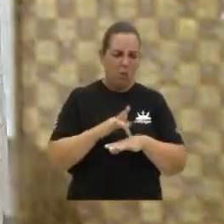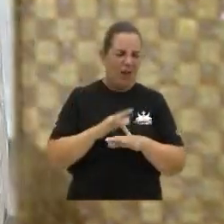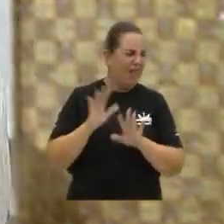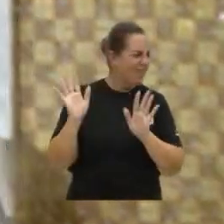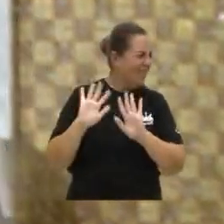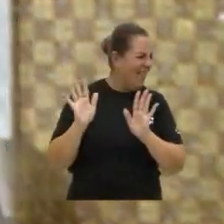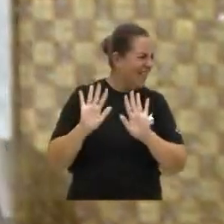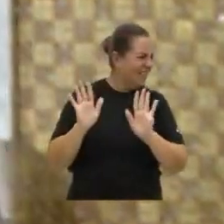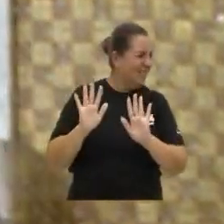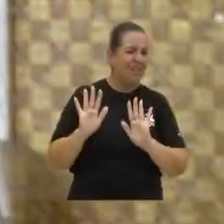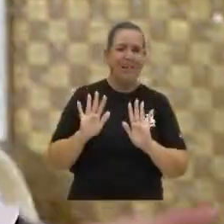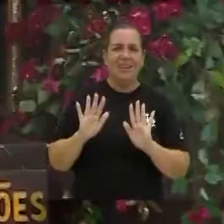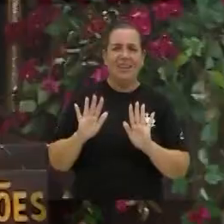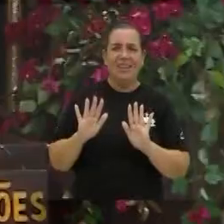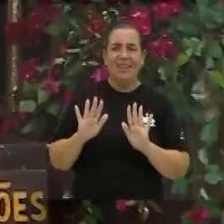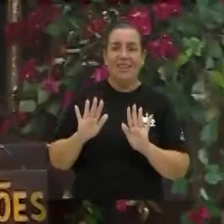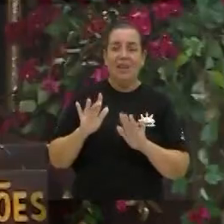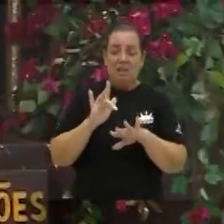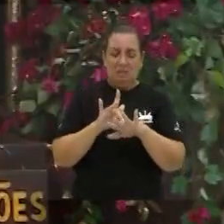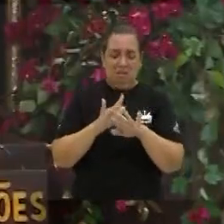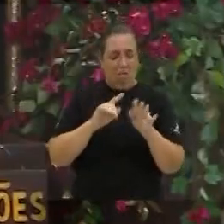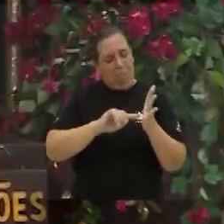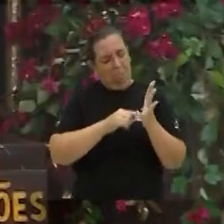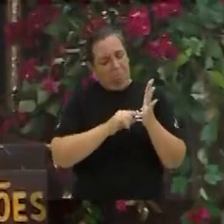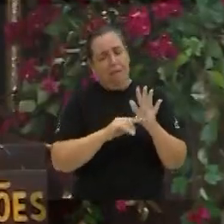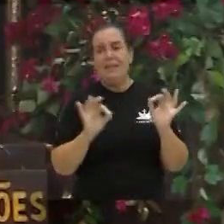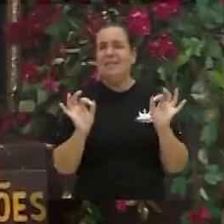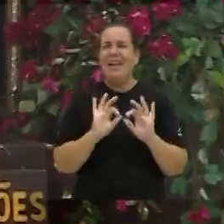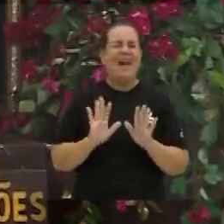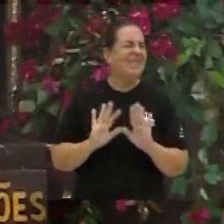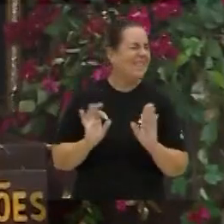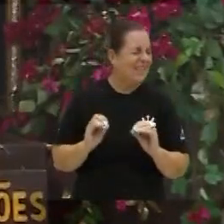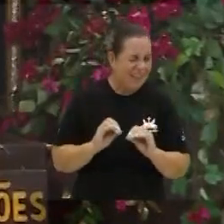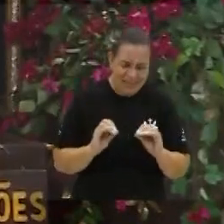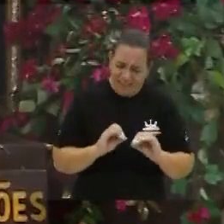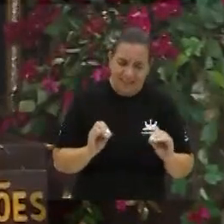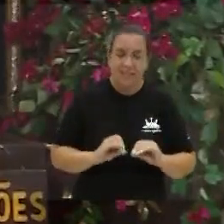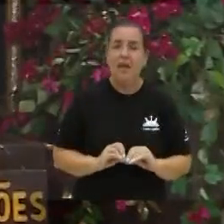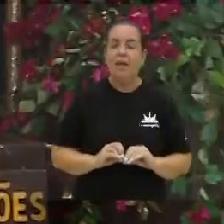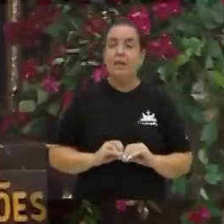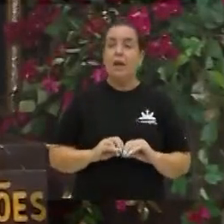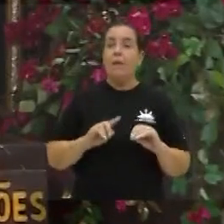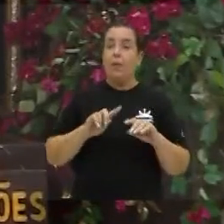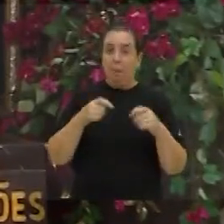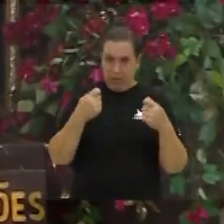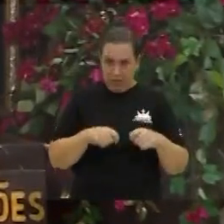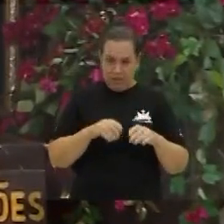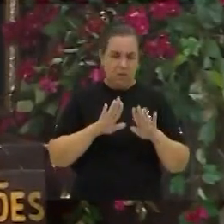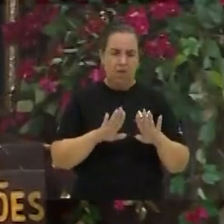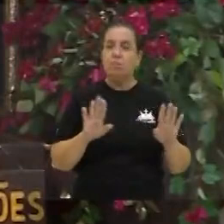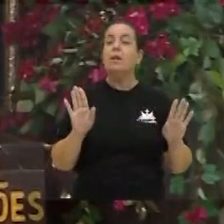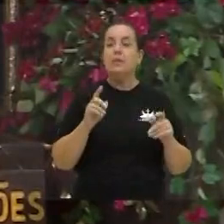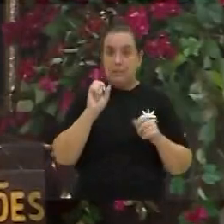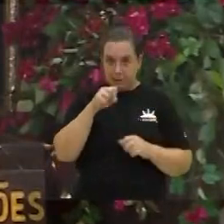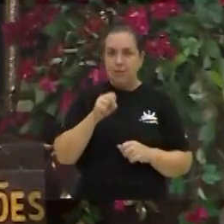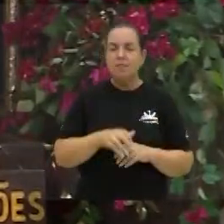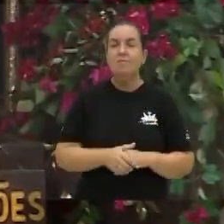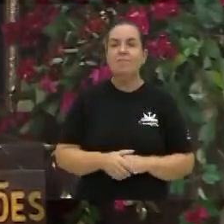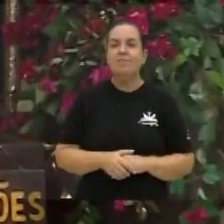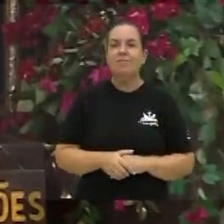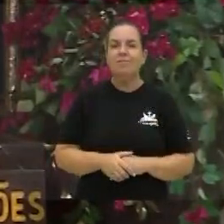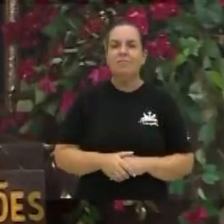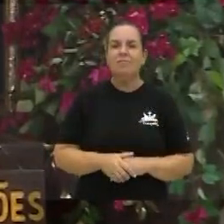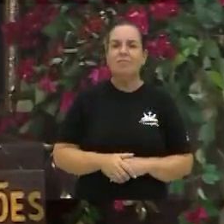colocar o dedo. Aí você vai dizer: mas isso não é suficiente. É, meu filho,